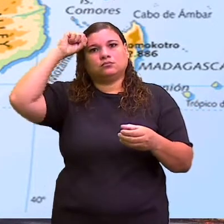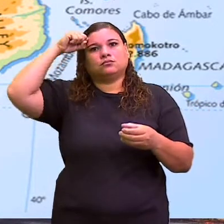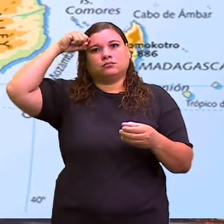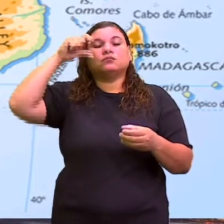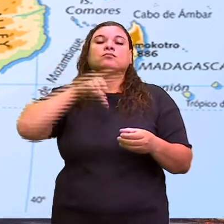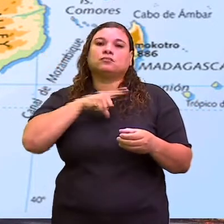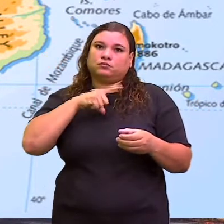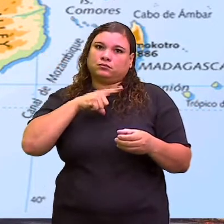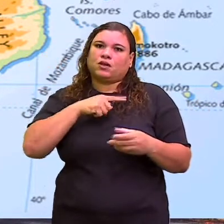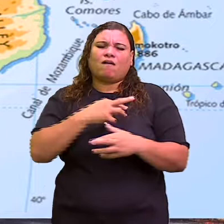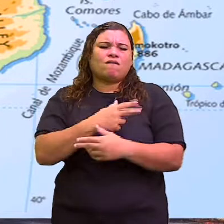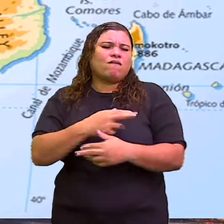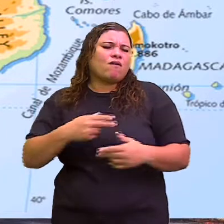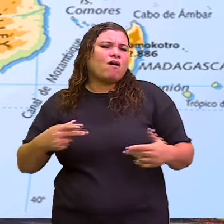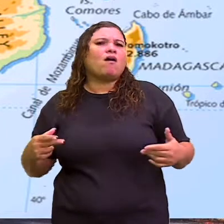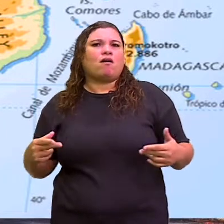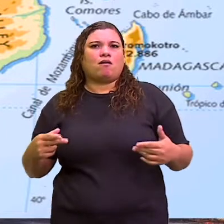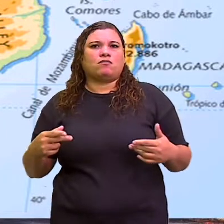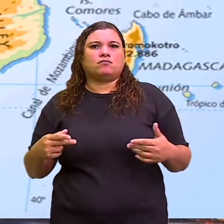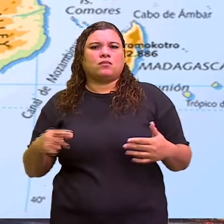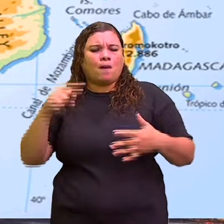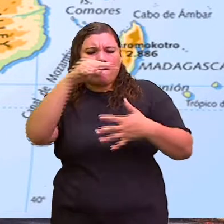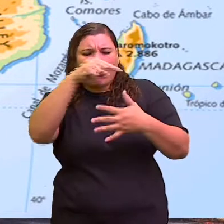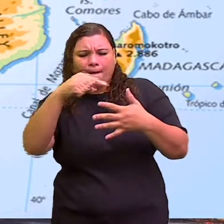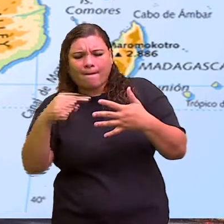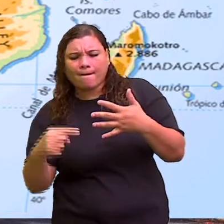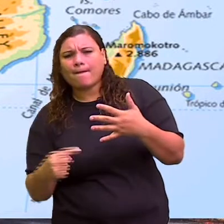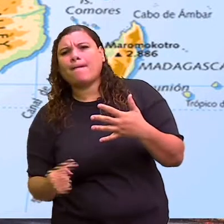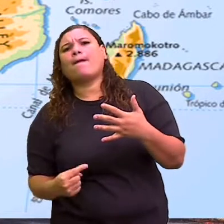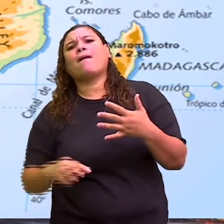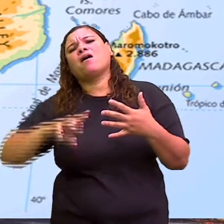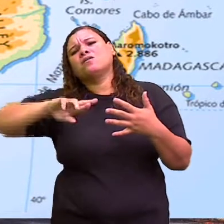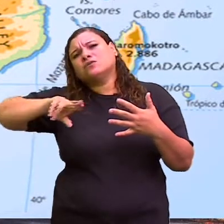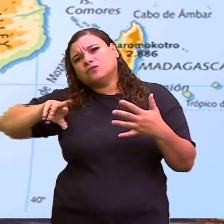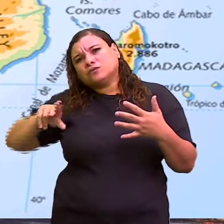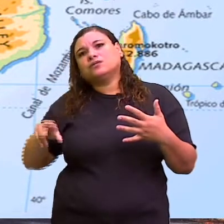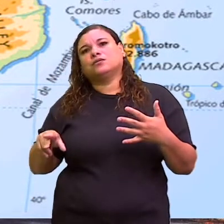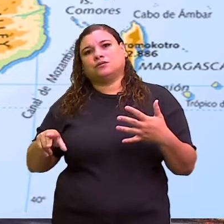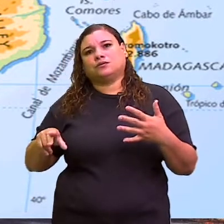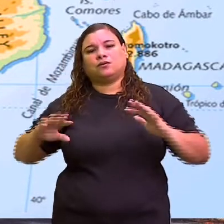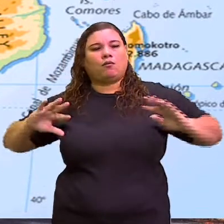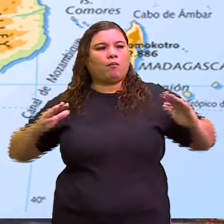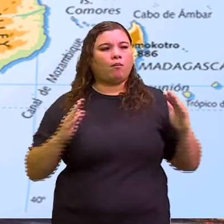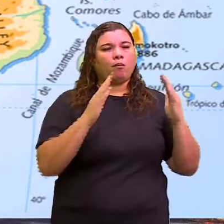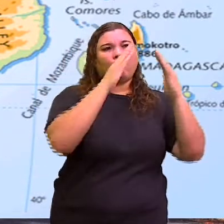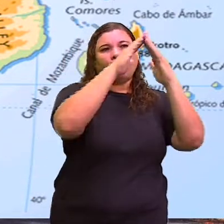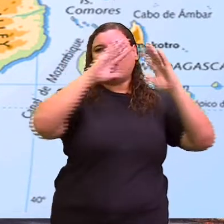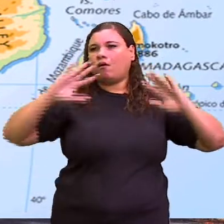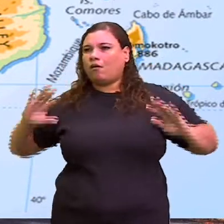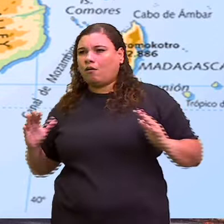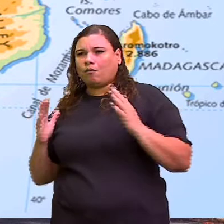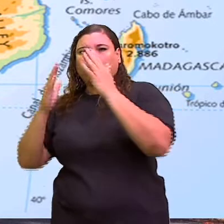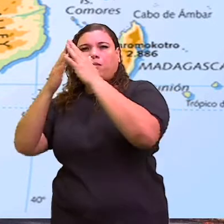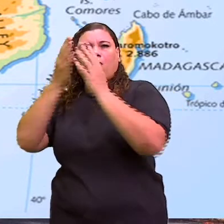africano. Nós vamos observar. Então, se eu tenho várias altitudes, eu tenho o